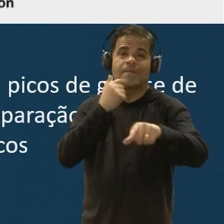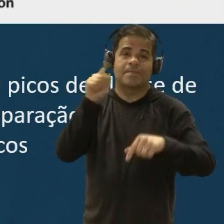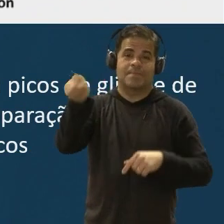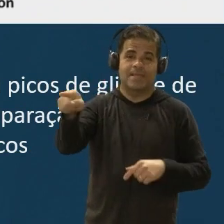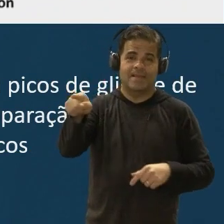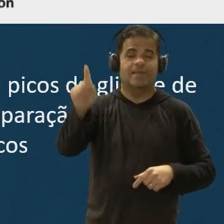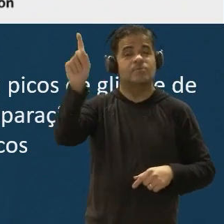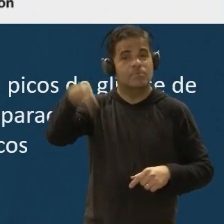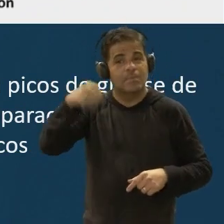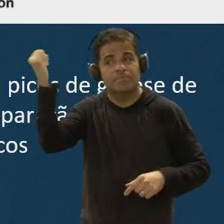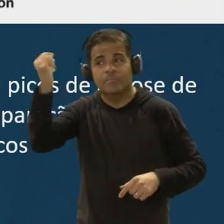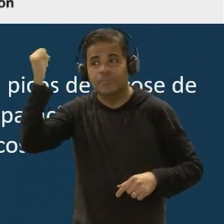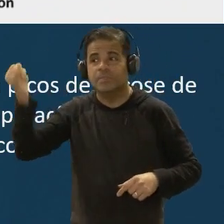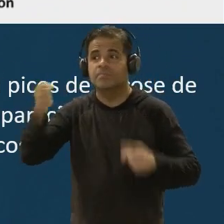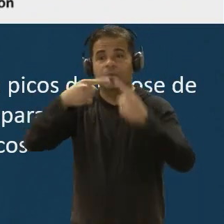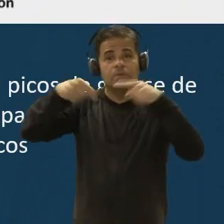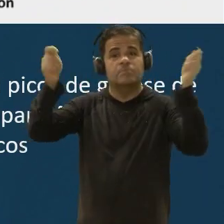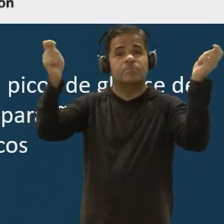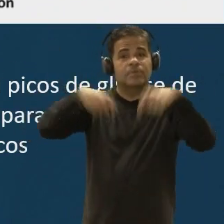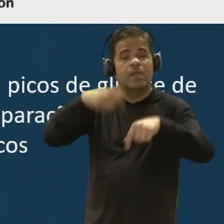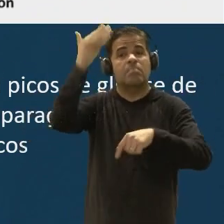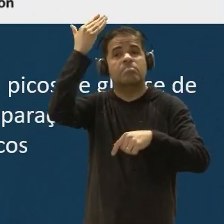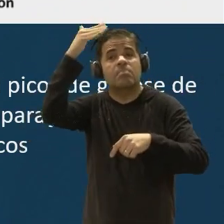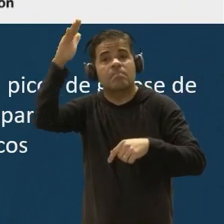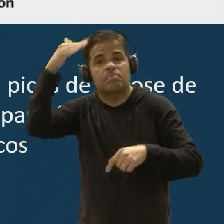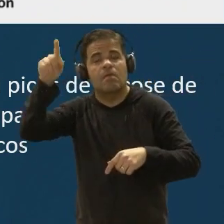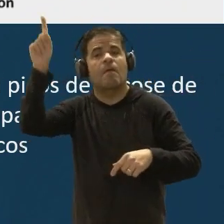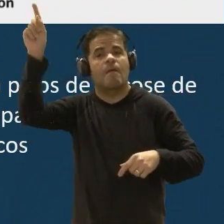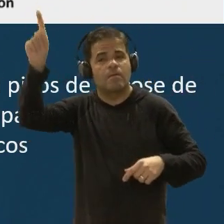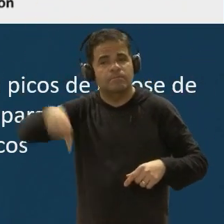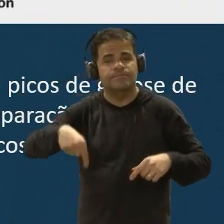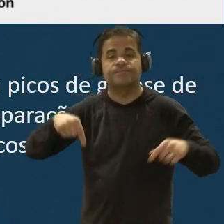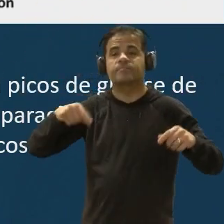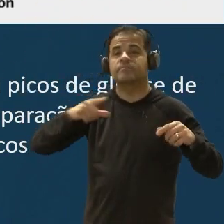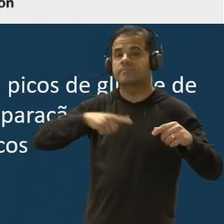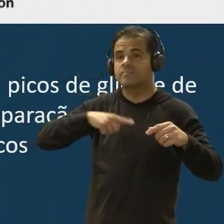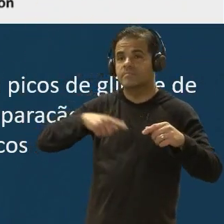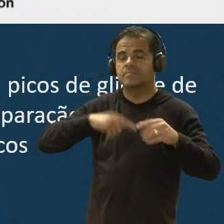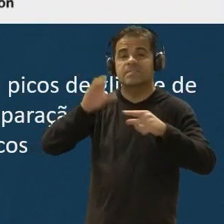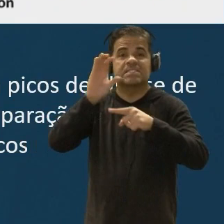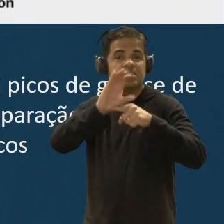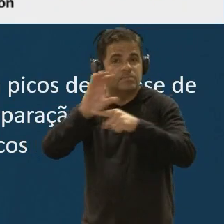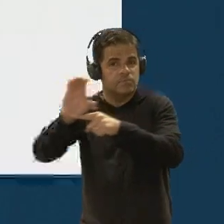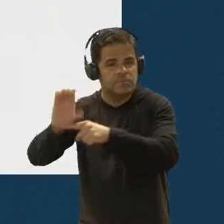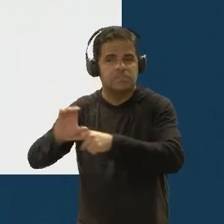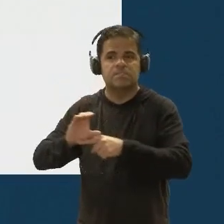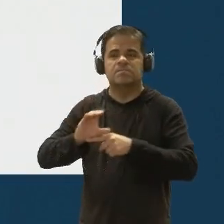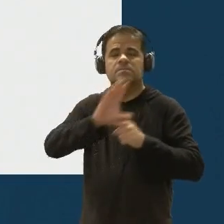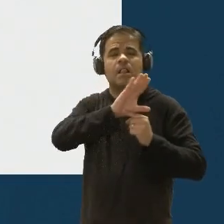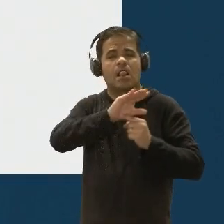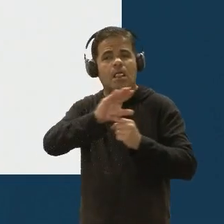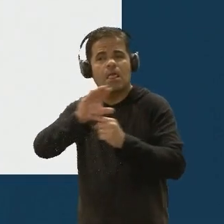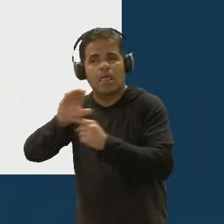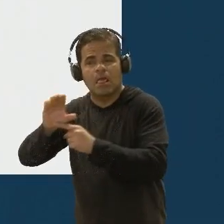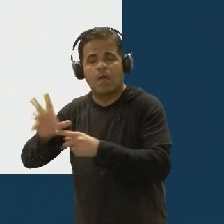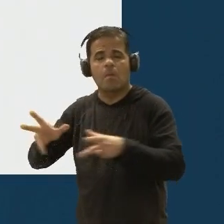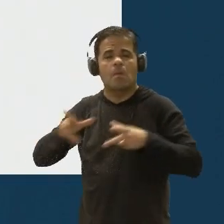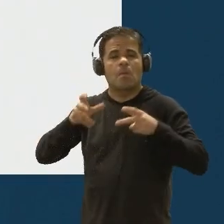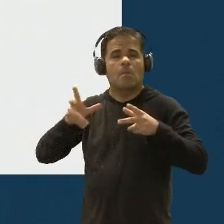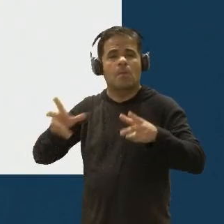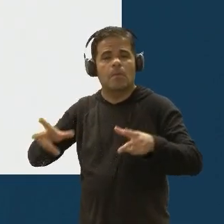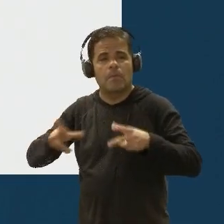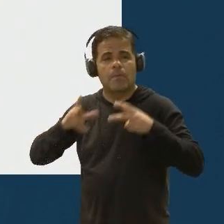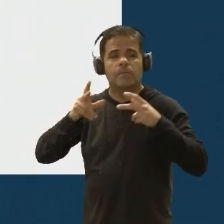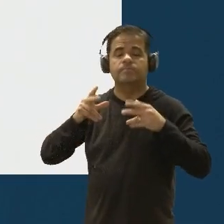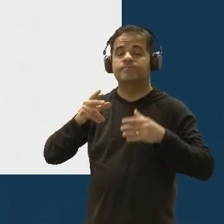Então isso é muito importante para a gente entender que o ter um carboidrato de lenta absorção é fundamental. E no